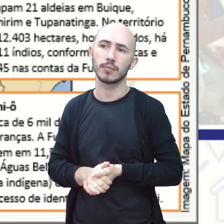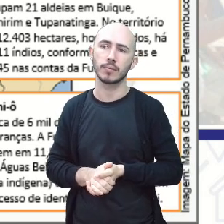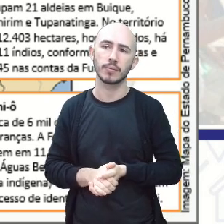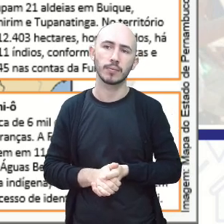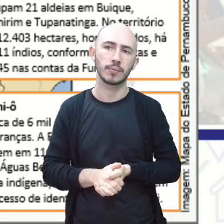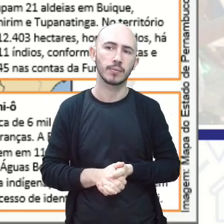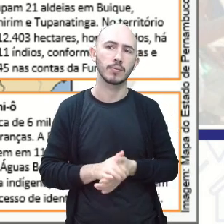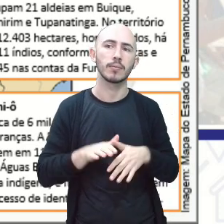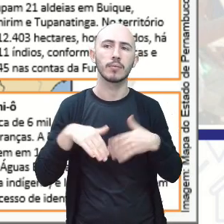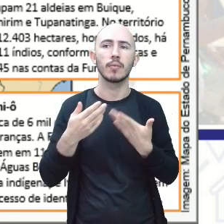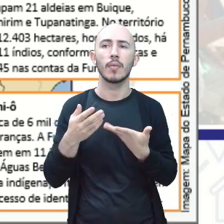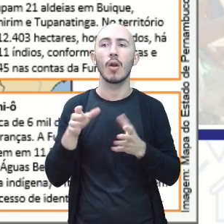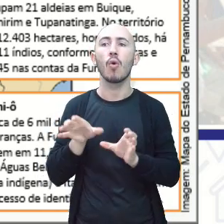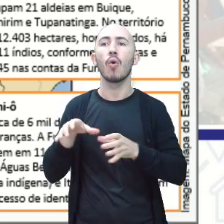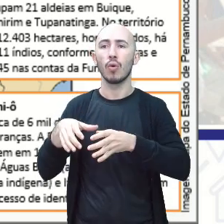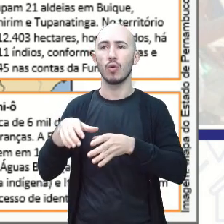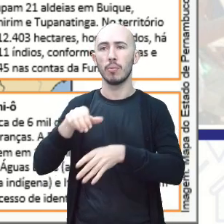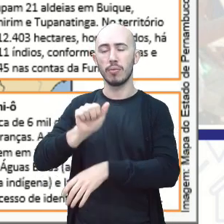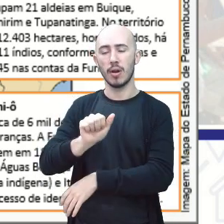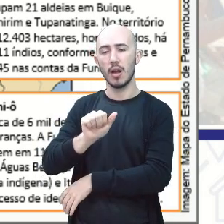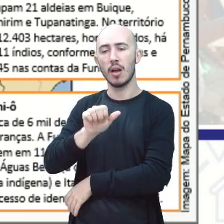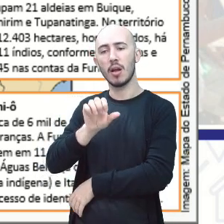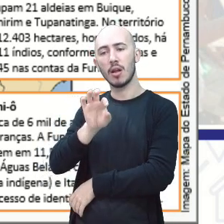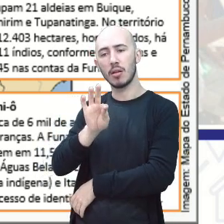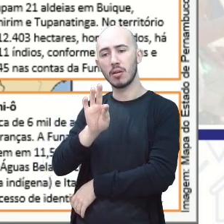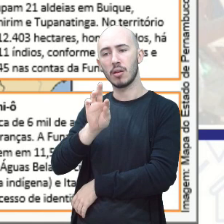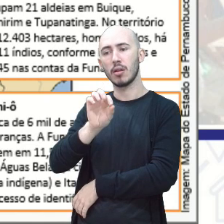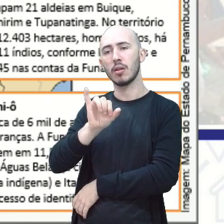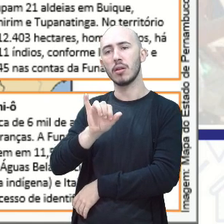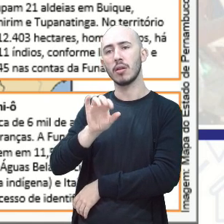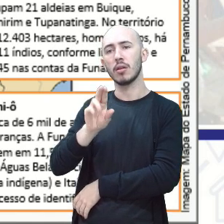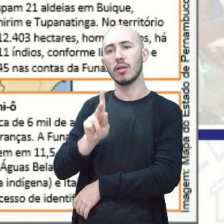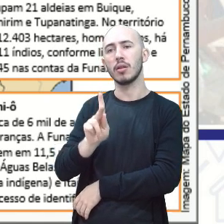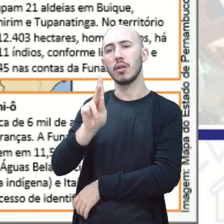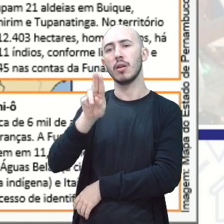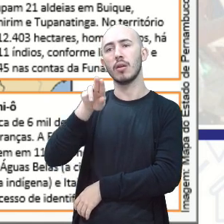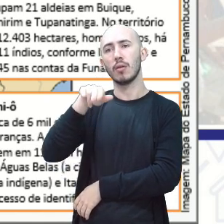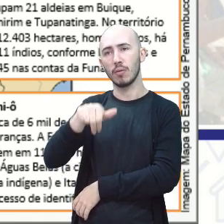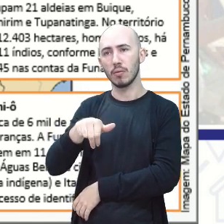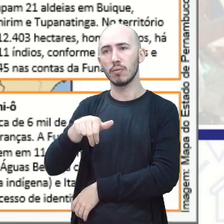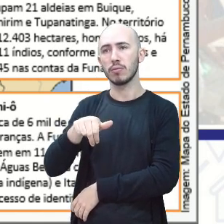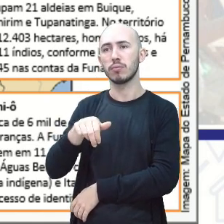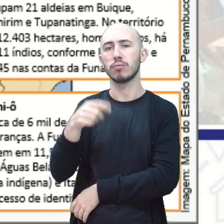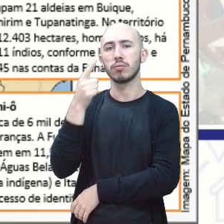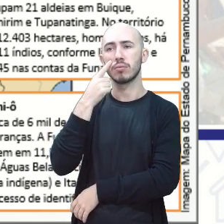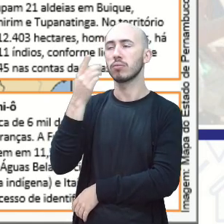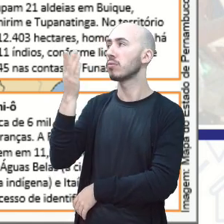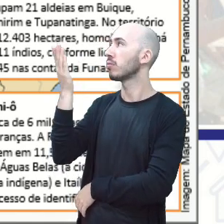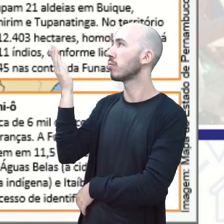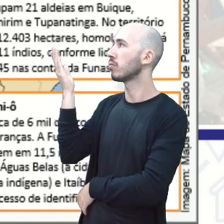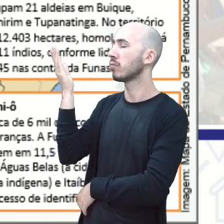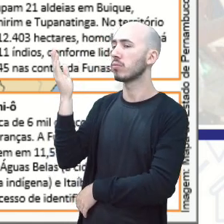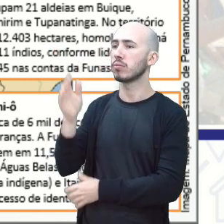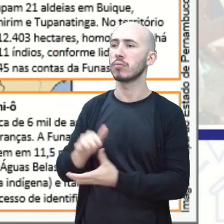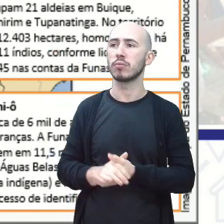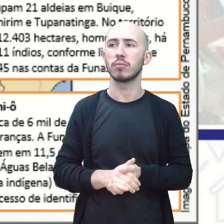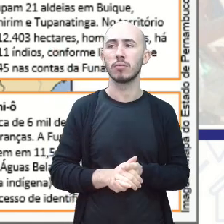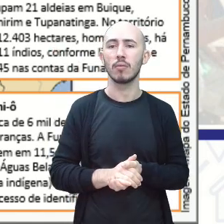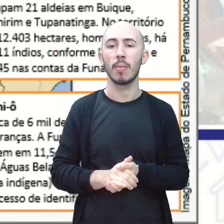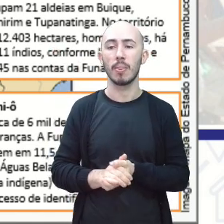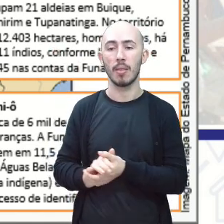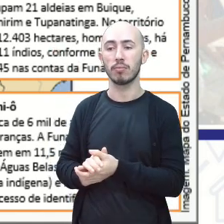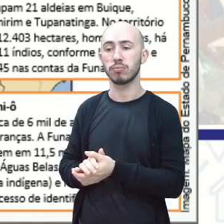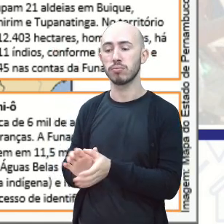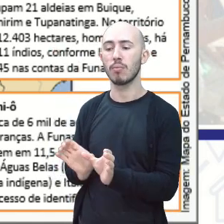estão mais ou menos nessa região aqui do mapa. Então, aqui, ó, são mais ou menos 45 aldeias, né,